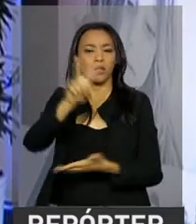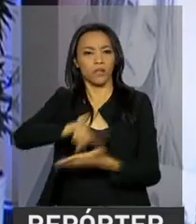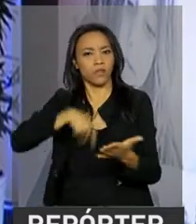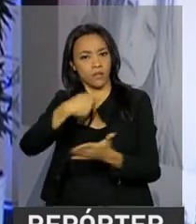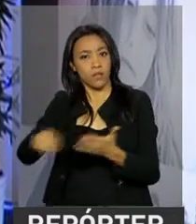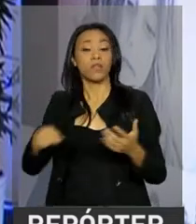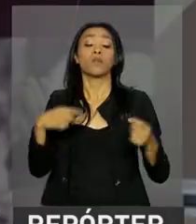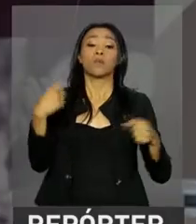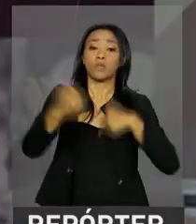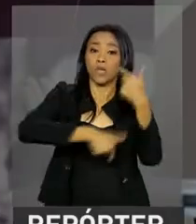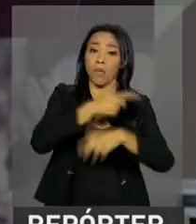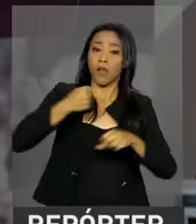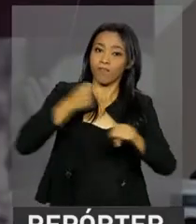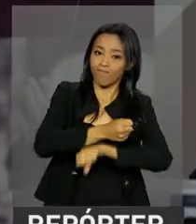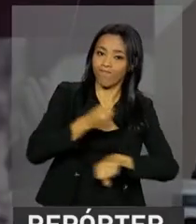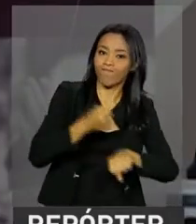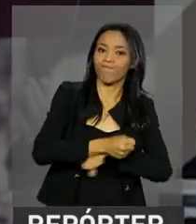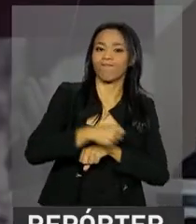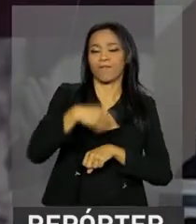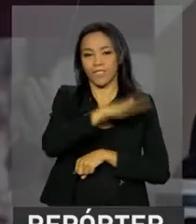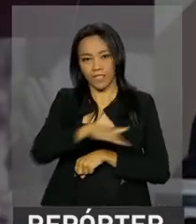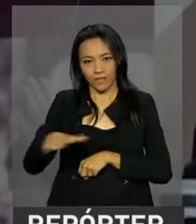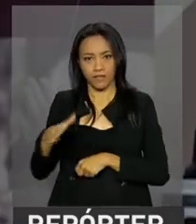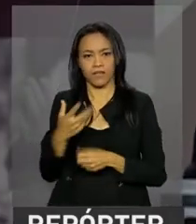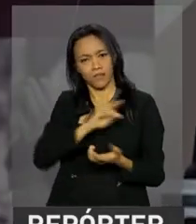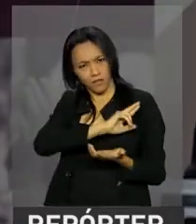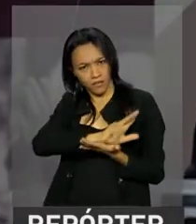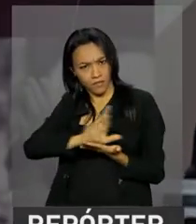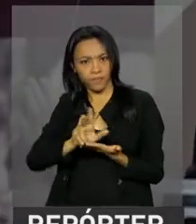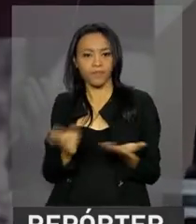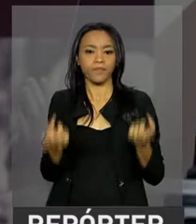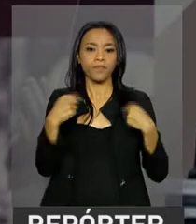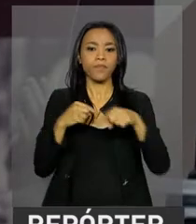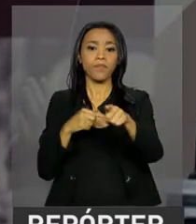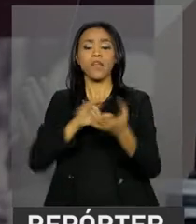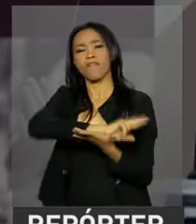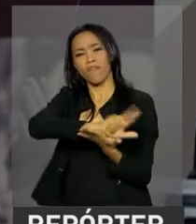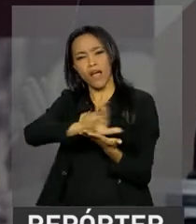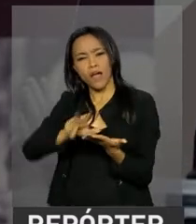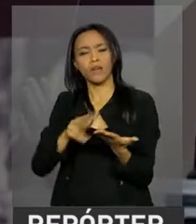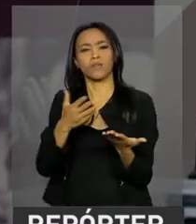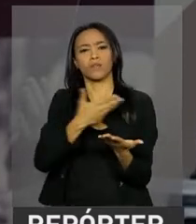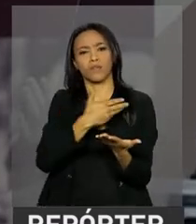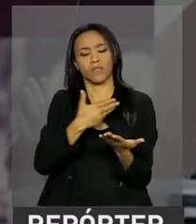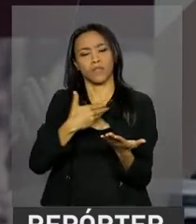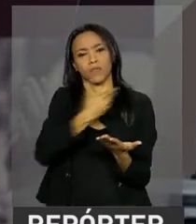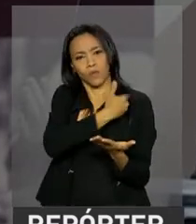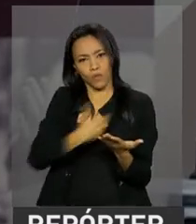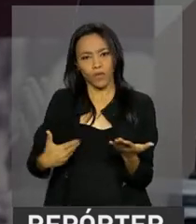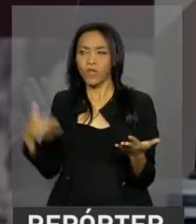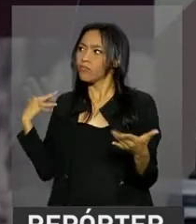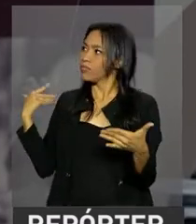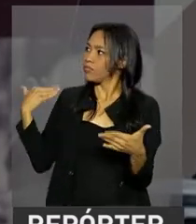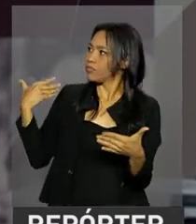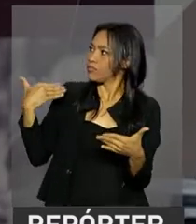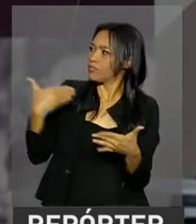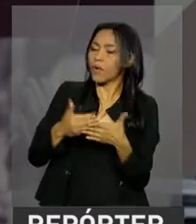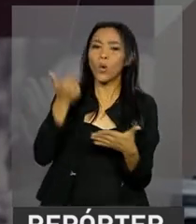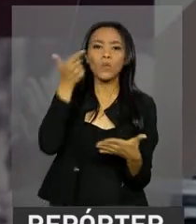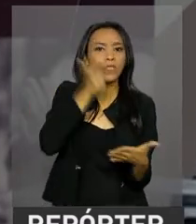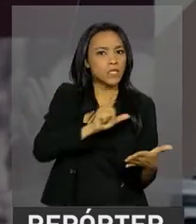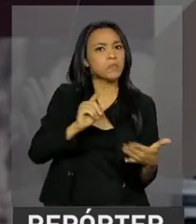trabalho infantil ao longo de diversos governos diversas administrações soubemos avançar é